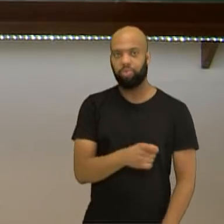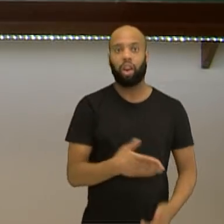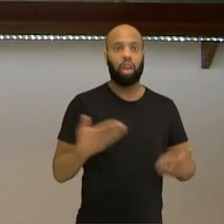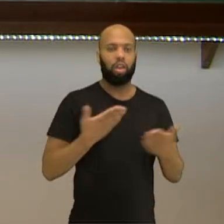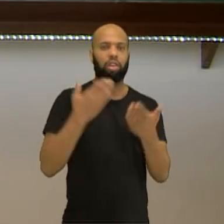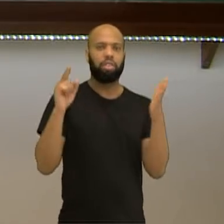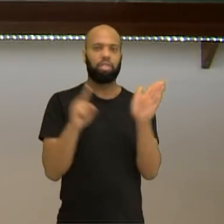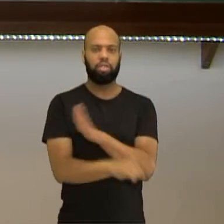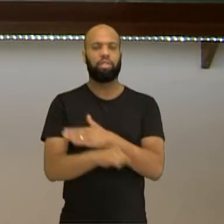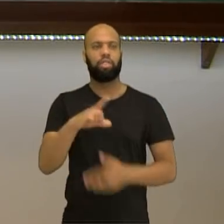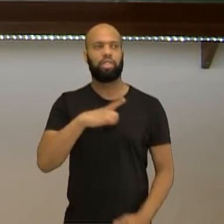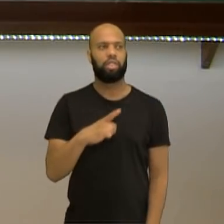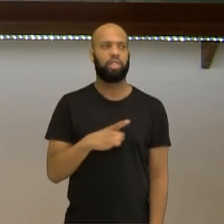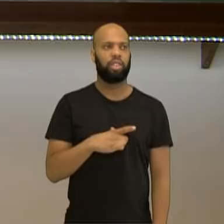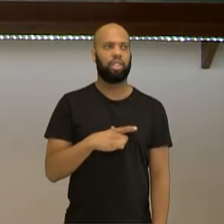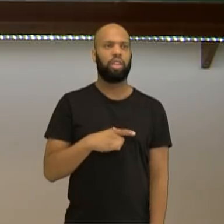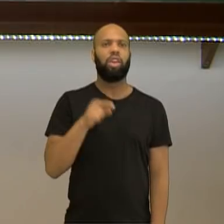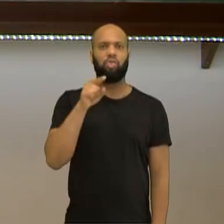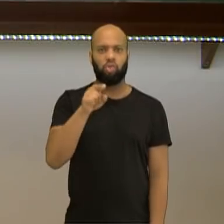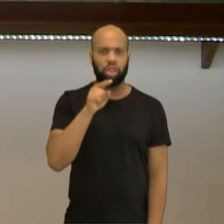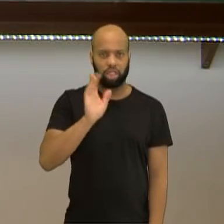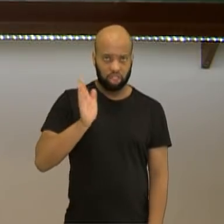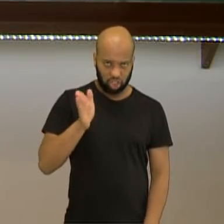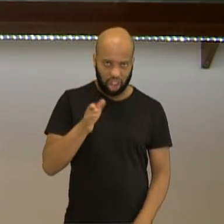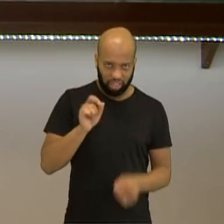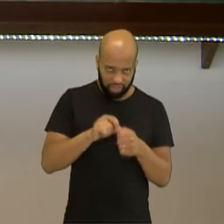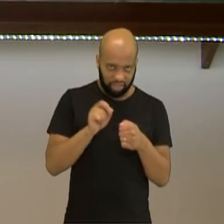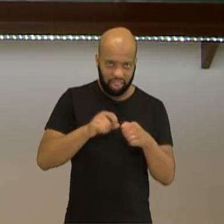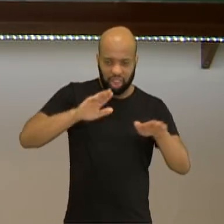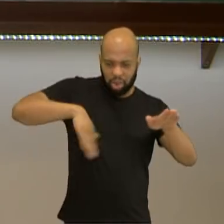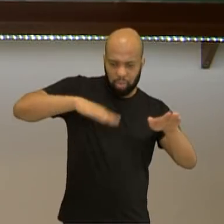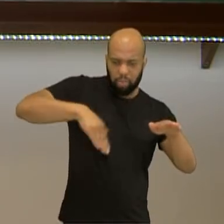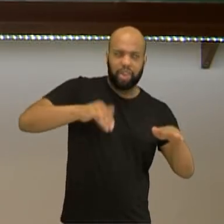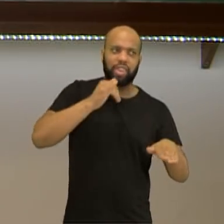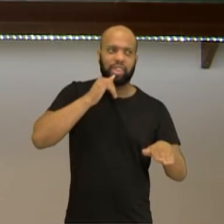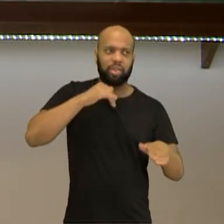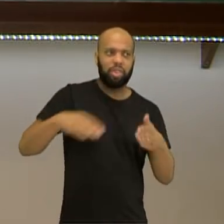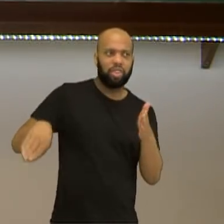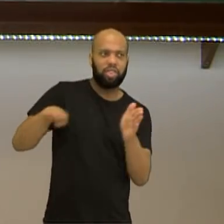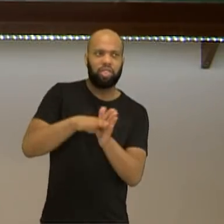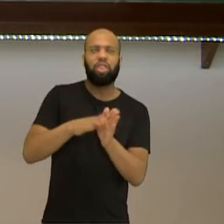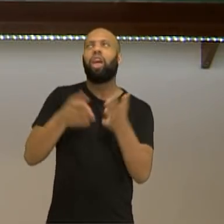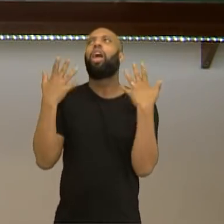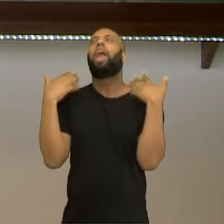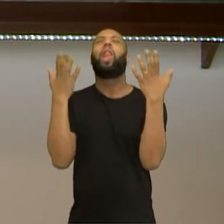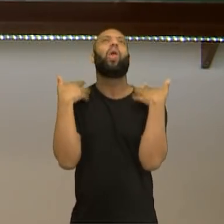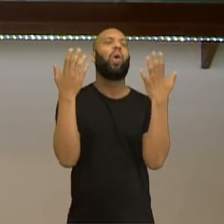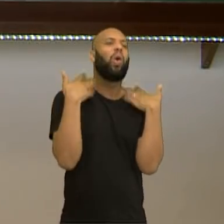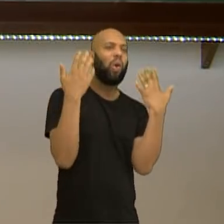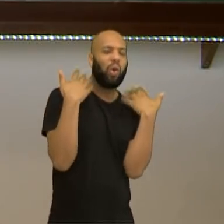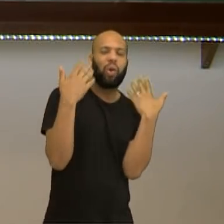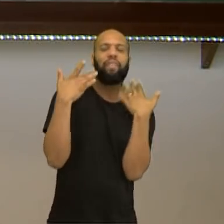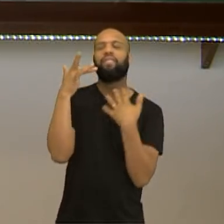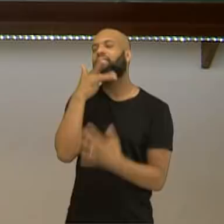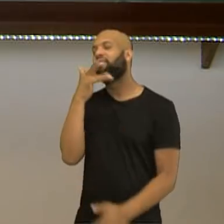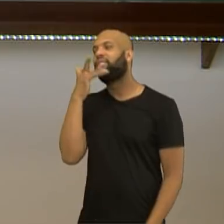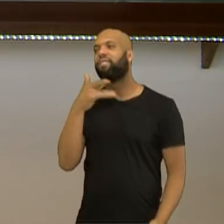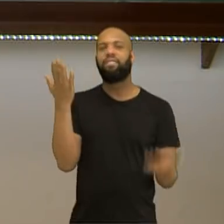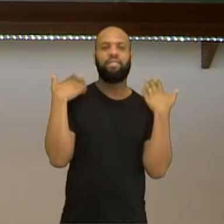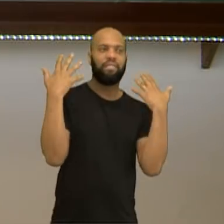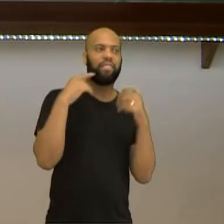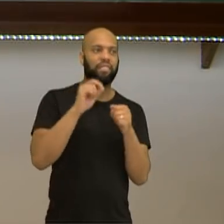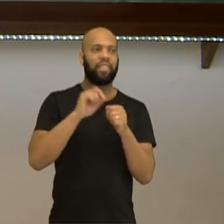pergunto para vocês, quem nunca praticou lá na praia, quando a gente chega na praia, aquele calor, né? Gostoso praticar